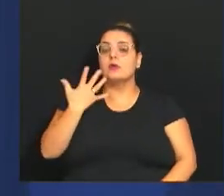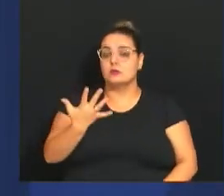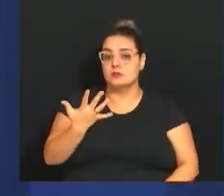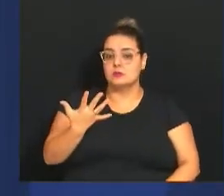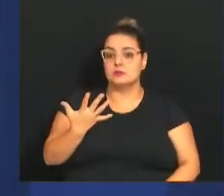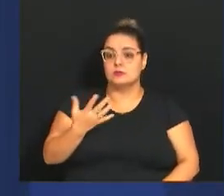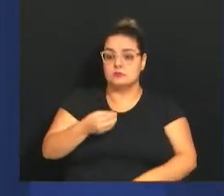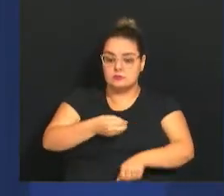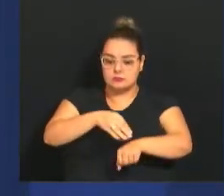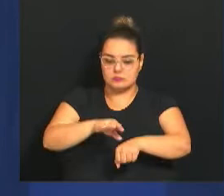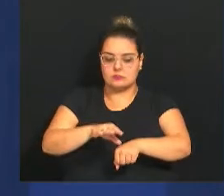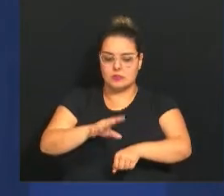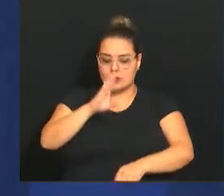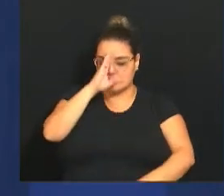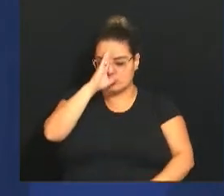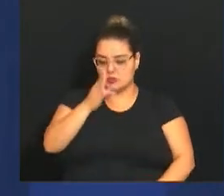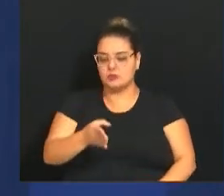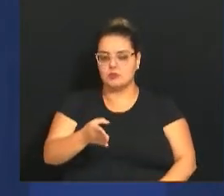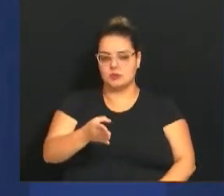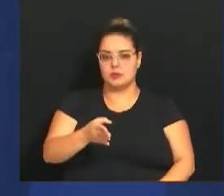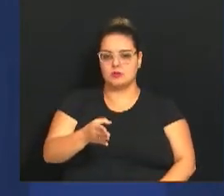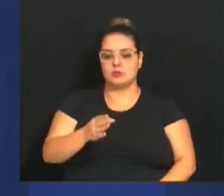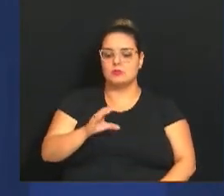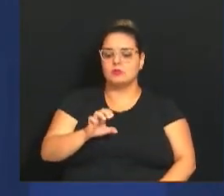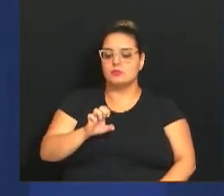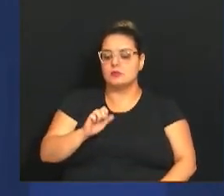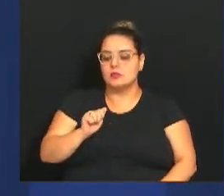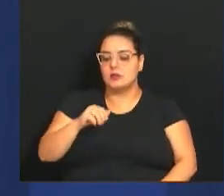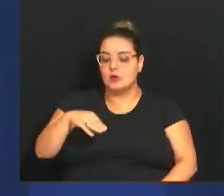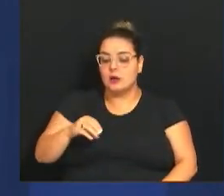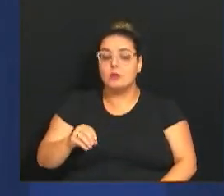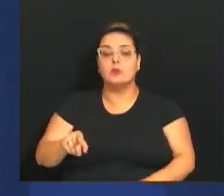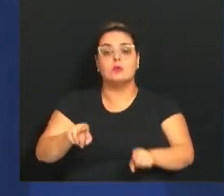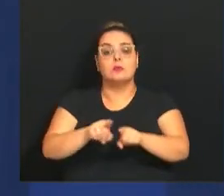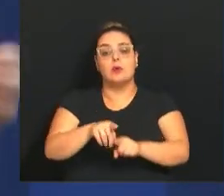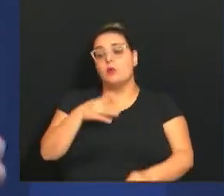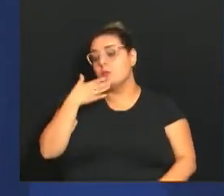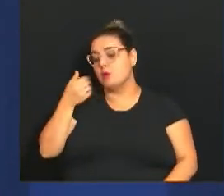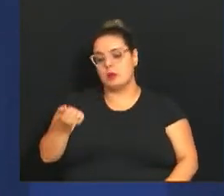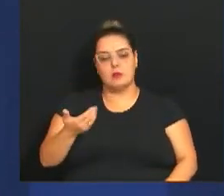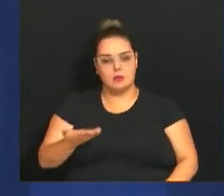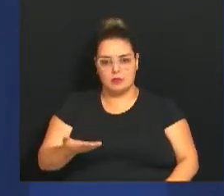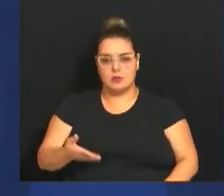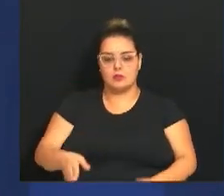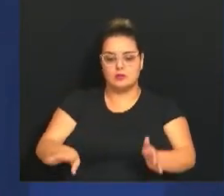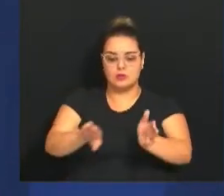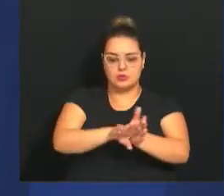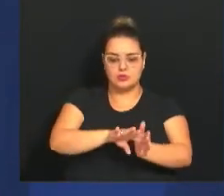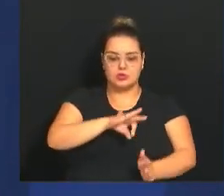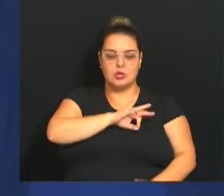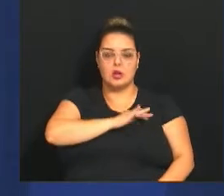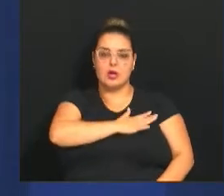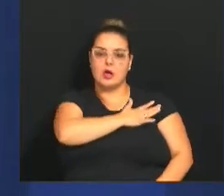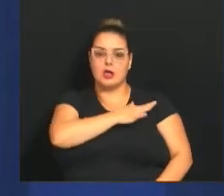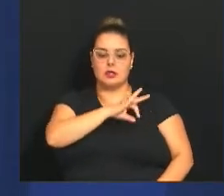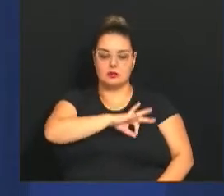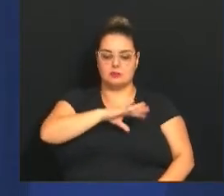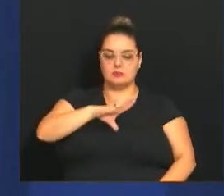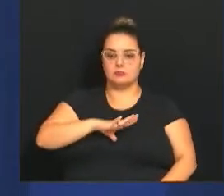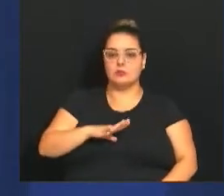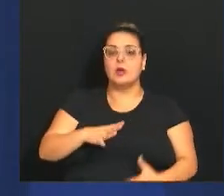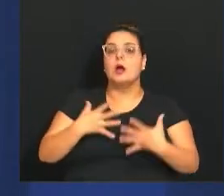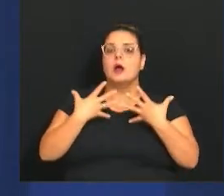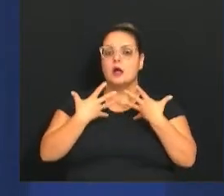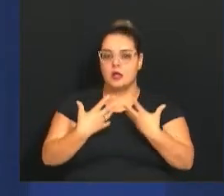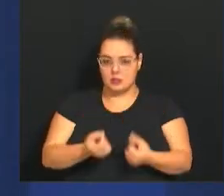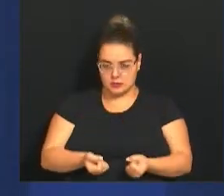já aconteça direto com o CEAMO também. Ou então, melhor ainda, quando ela chegar na delegacia, a guarda já recebe essa medida protetiva